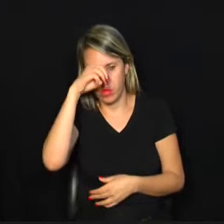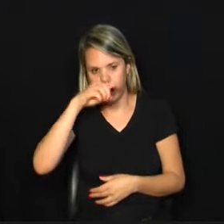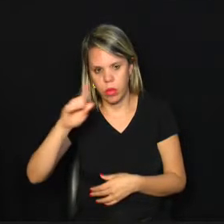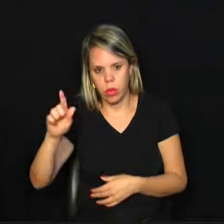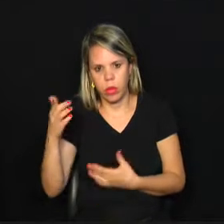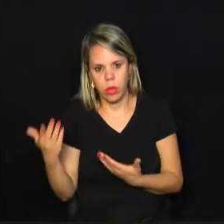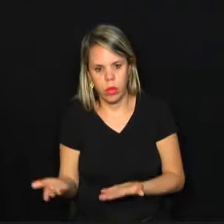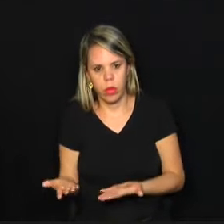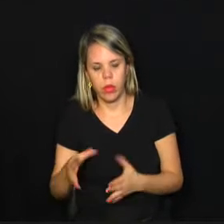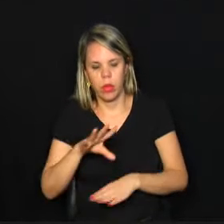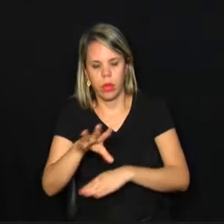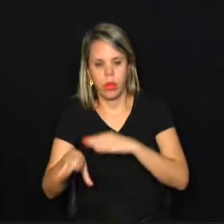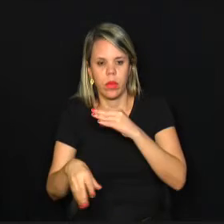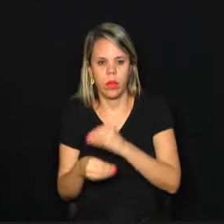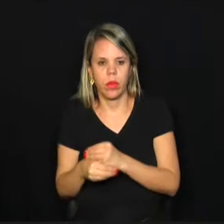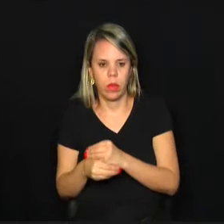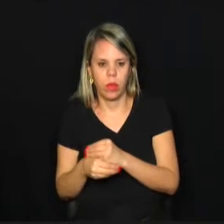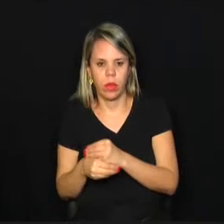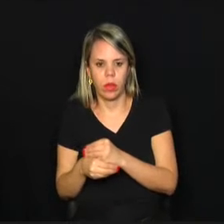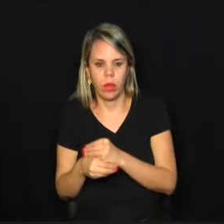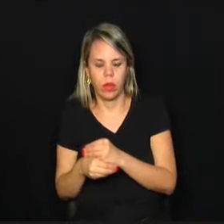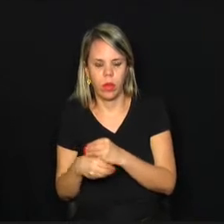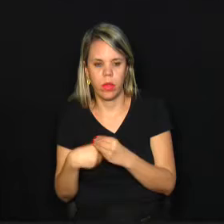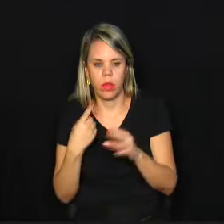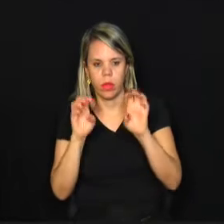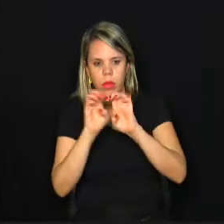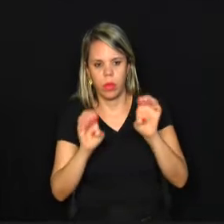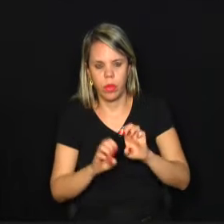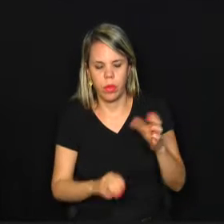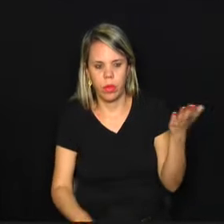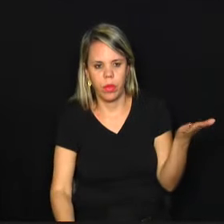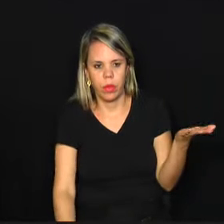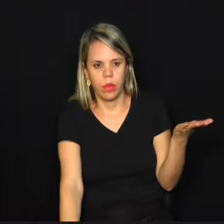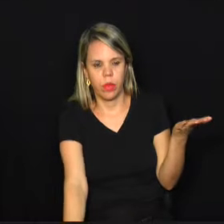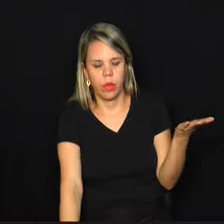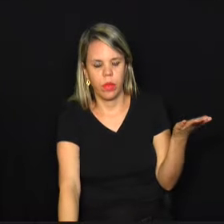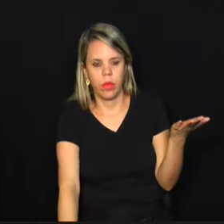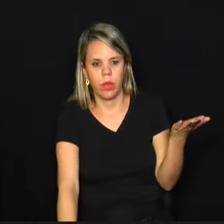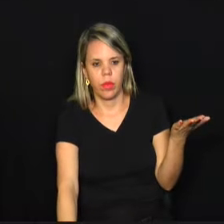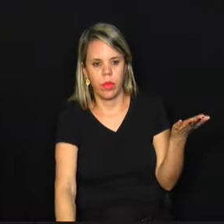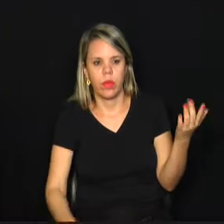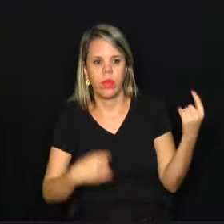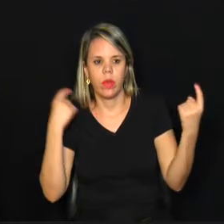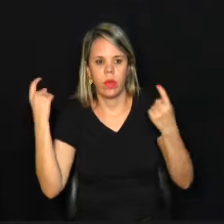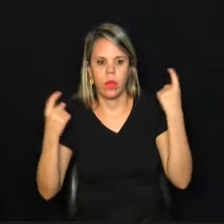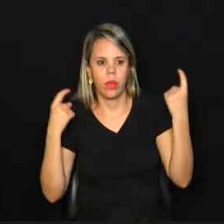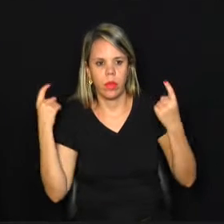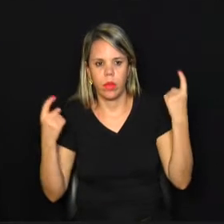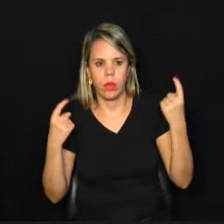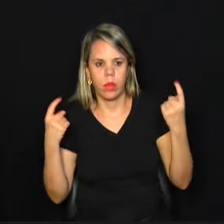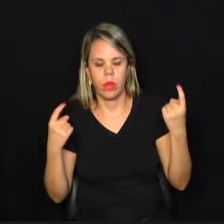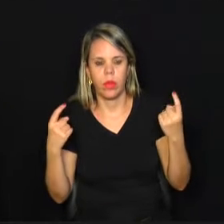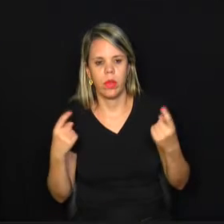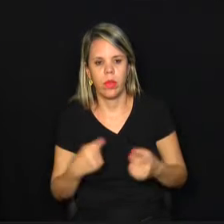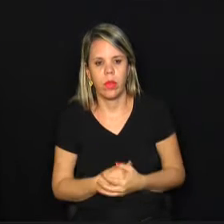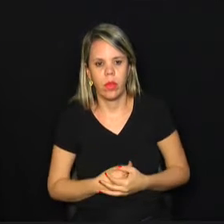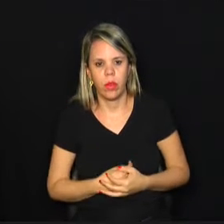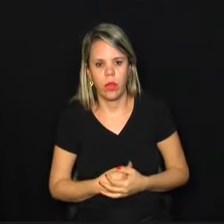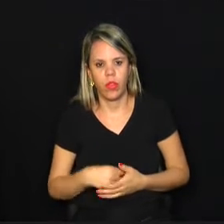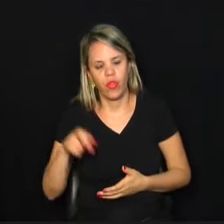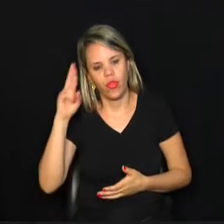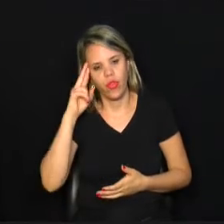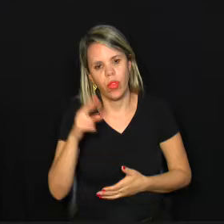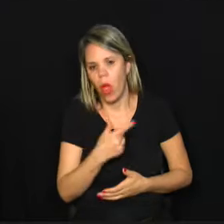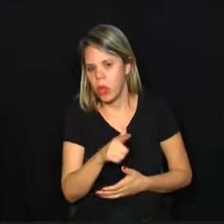foi incorporado à nossa estrutura, e isso daqui foi uma das preocupações em adequar essas previsões de chefia que